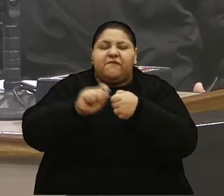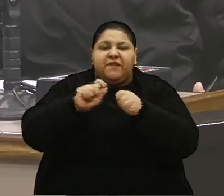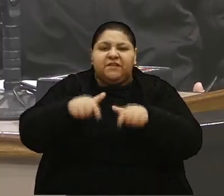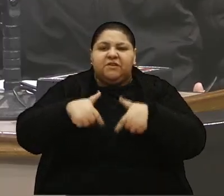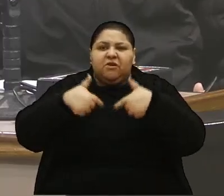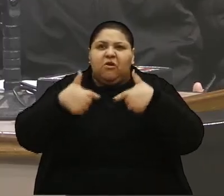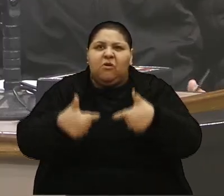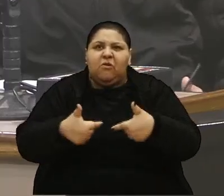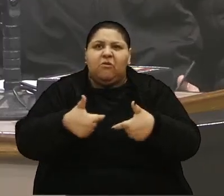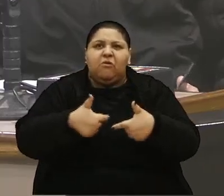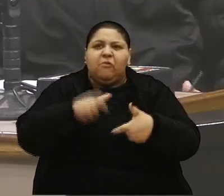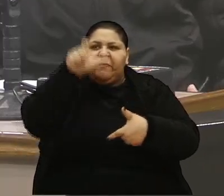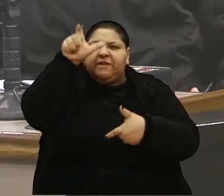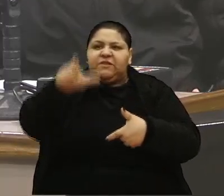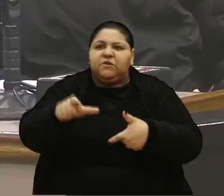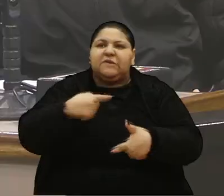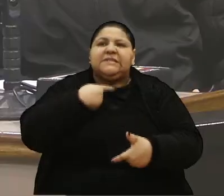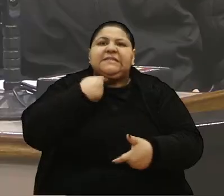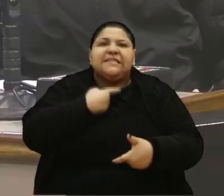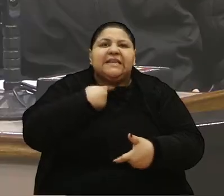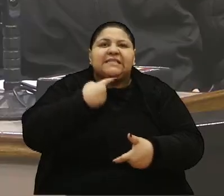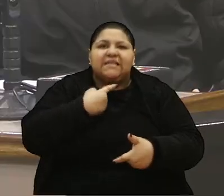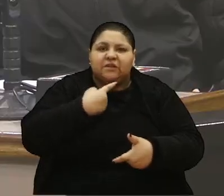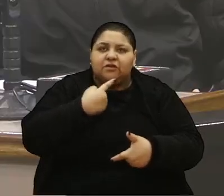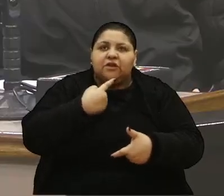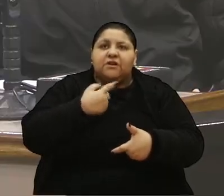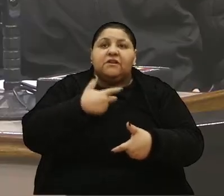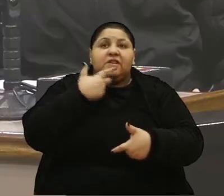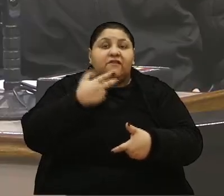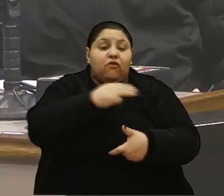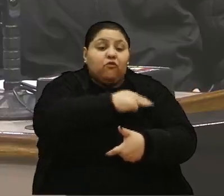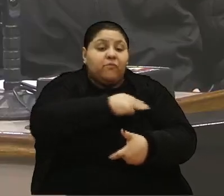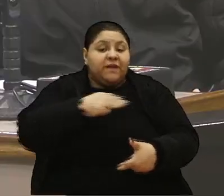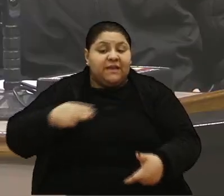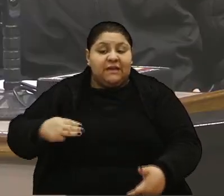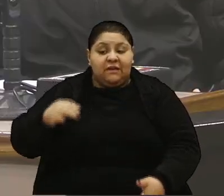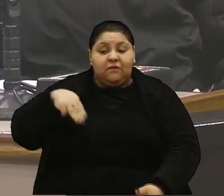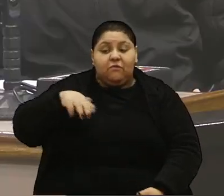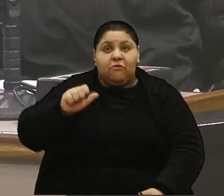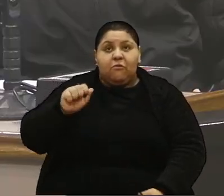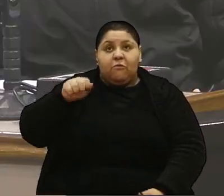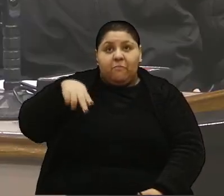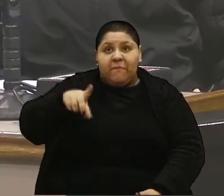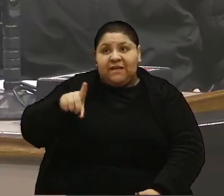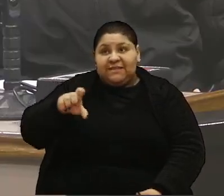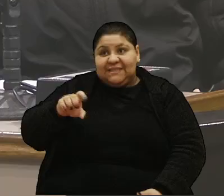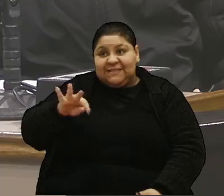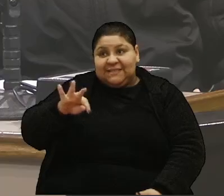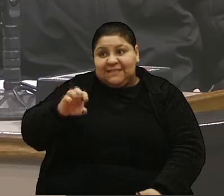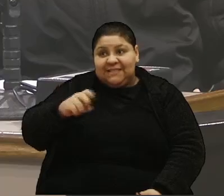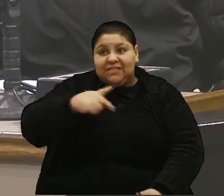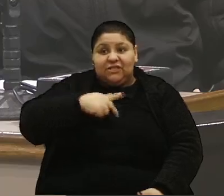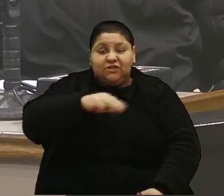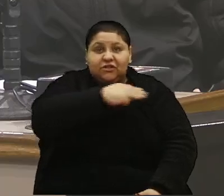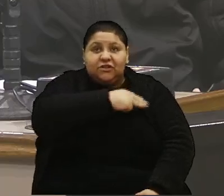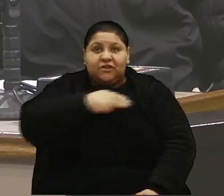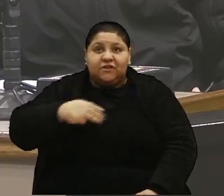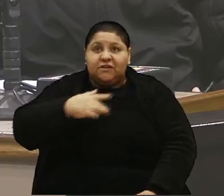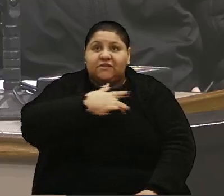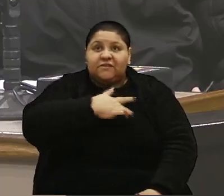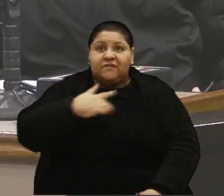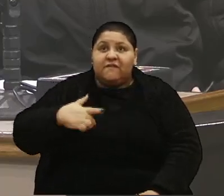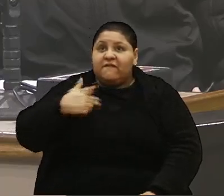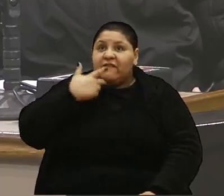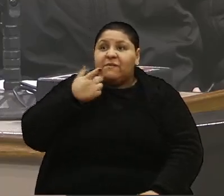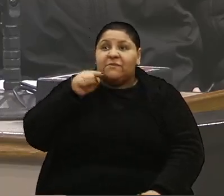todo não foi esse. Ele fala que o ministro Mandetta, que era o seu ministro da Saúde, dizia para as pessoas ficarem em